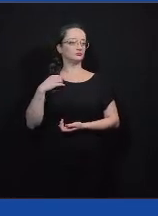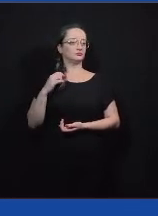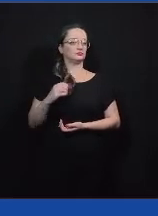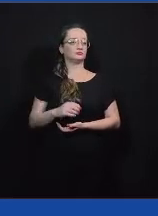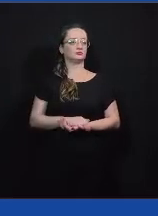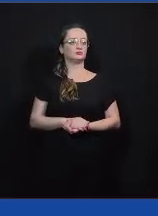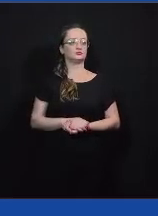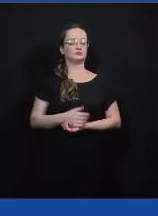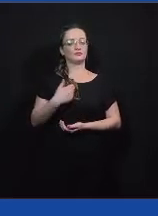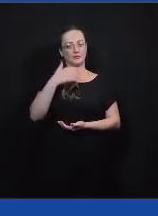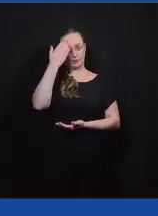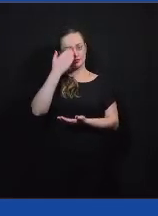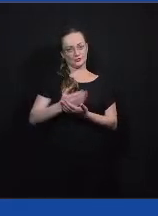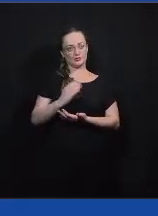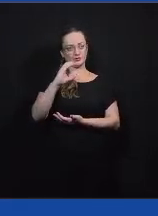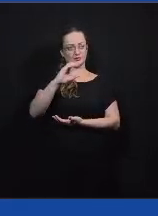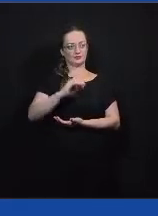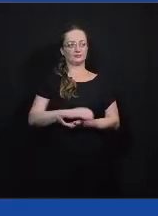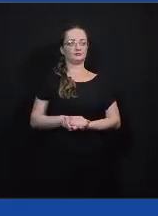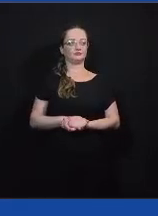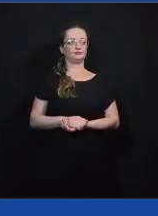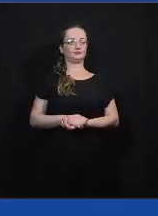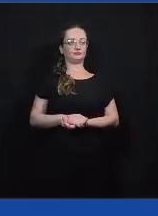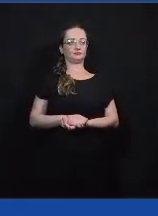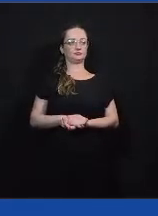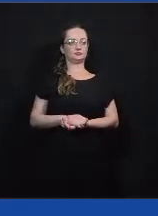e eu vou descer aí